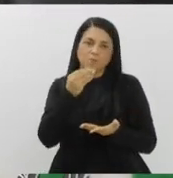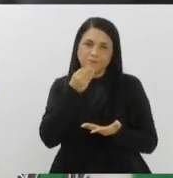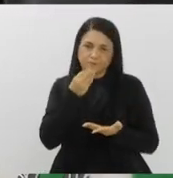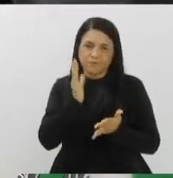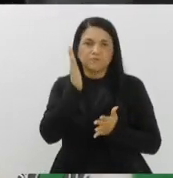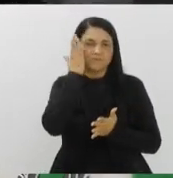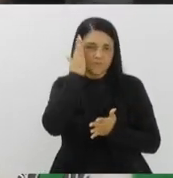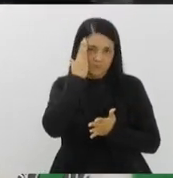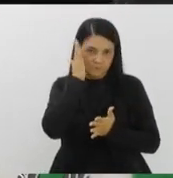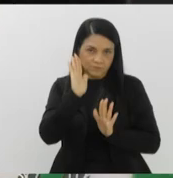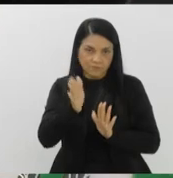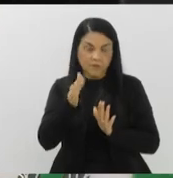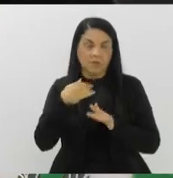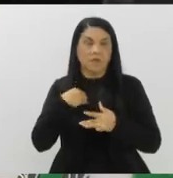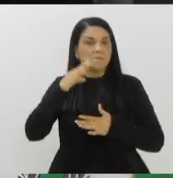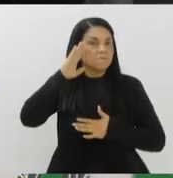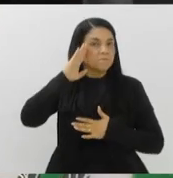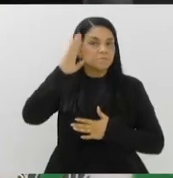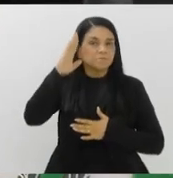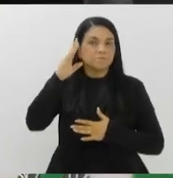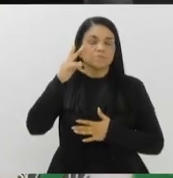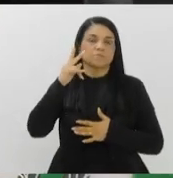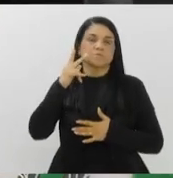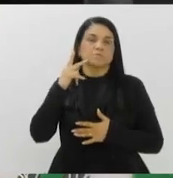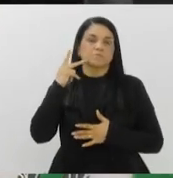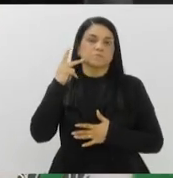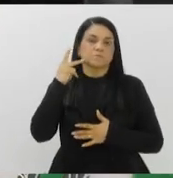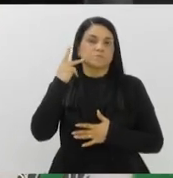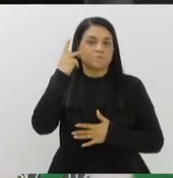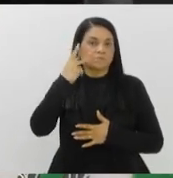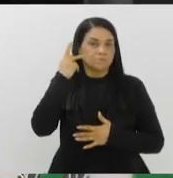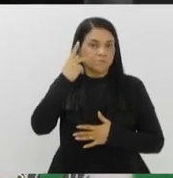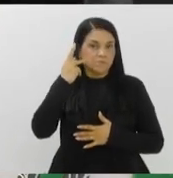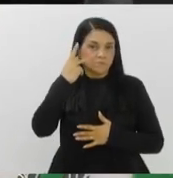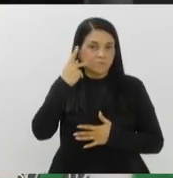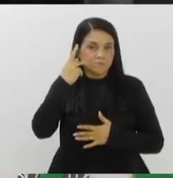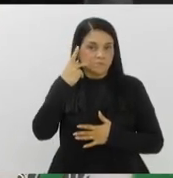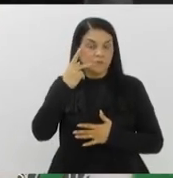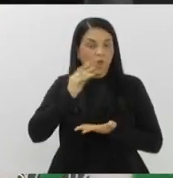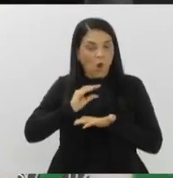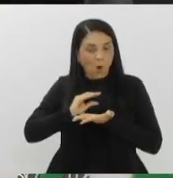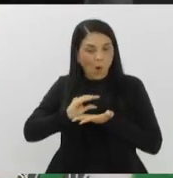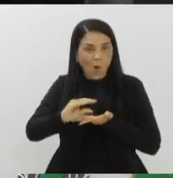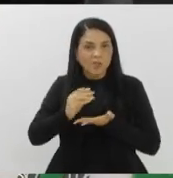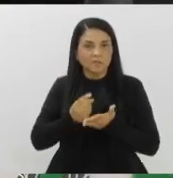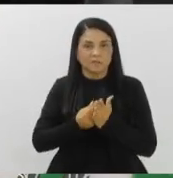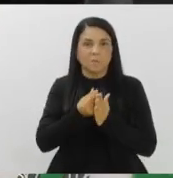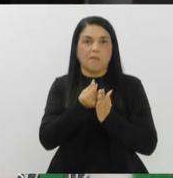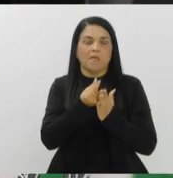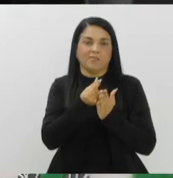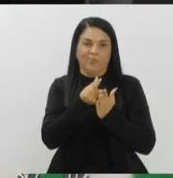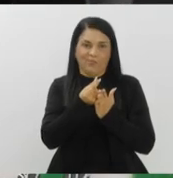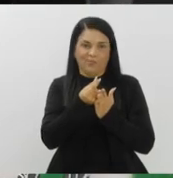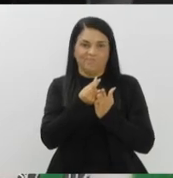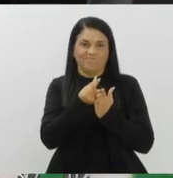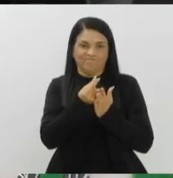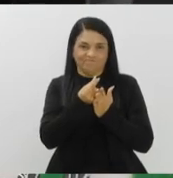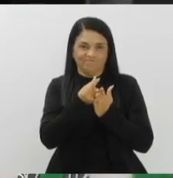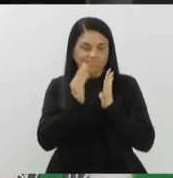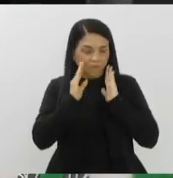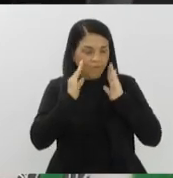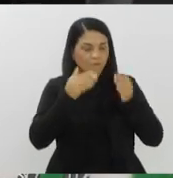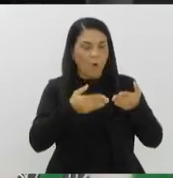sabemos que prioridade política é orçamento, é dinheiro destinado para aquela determinada política e